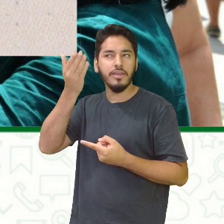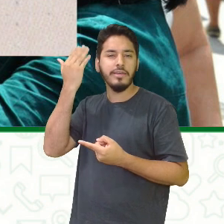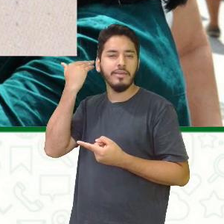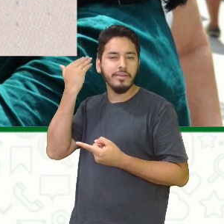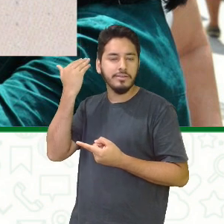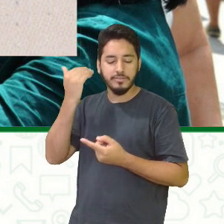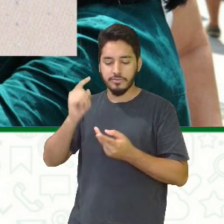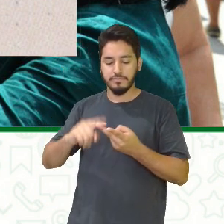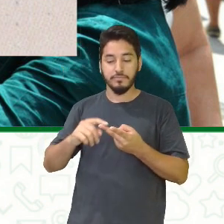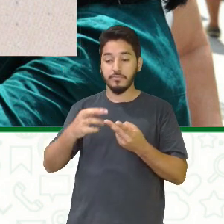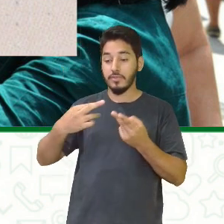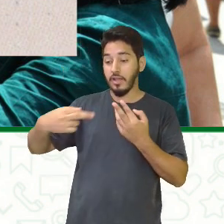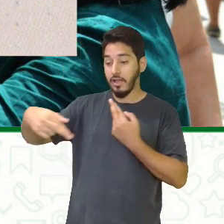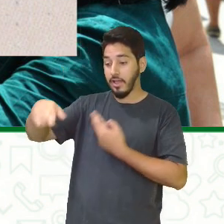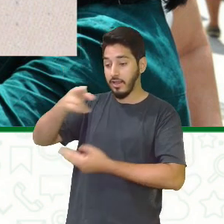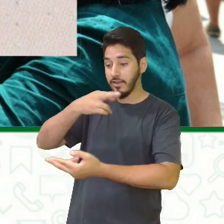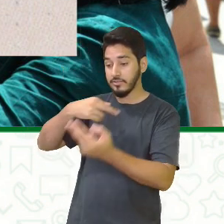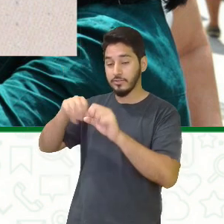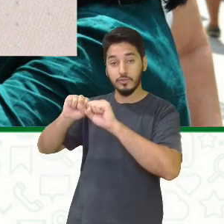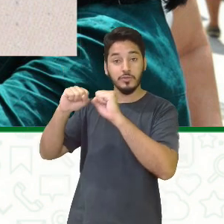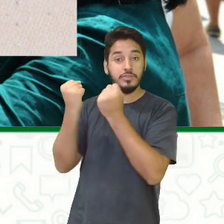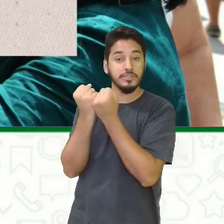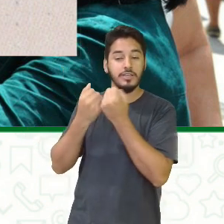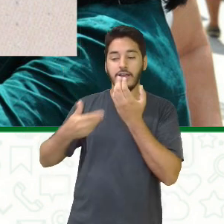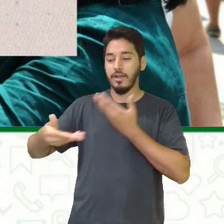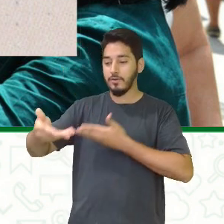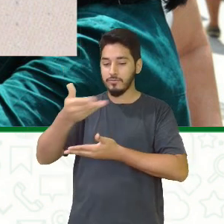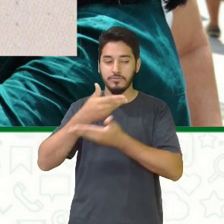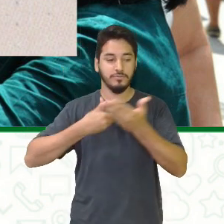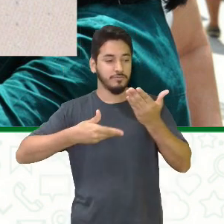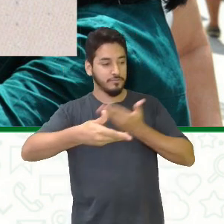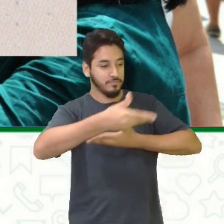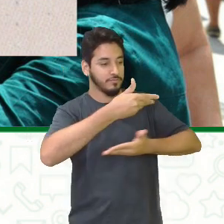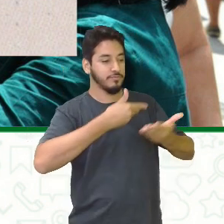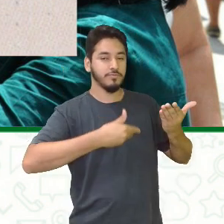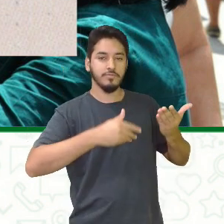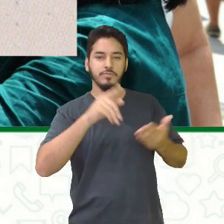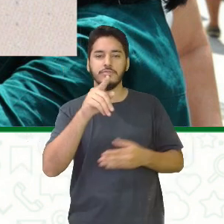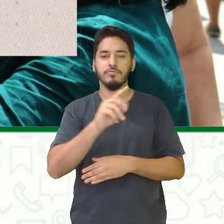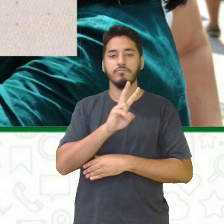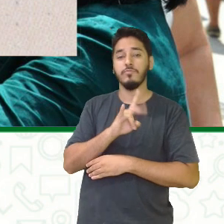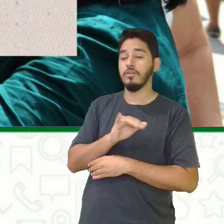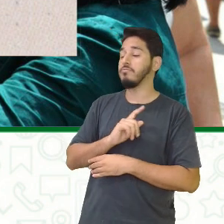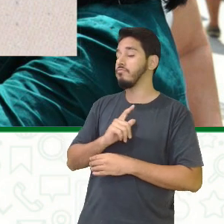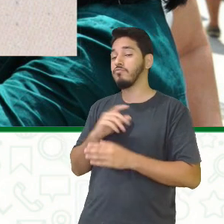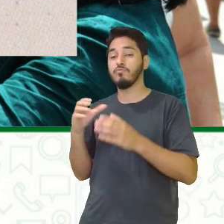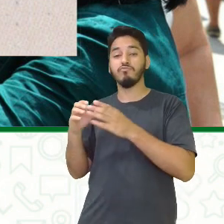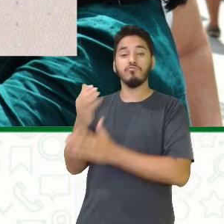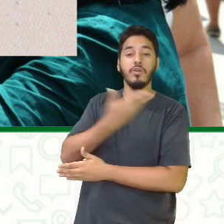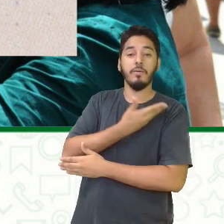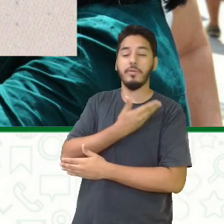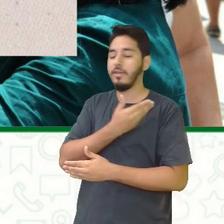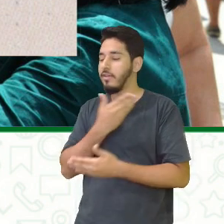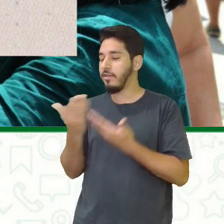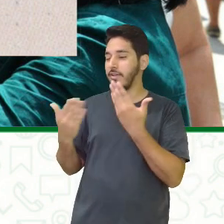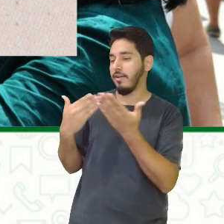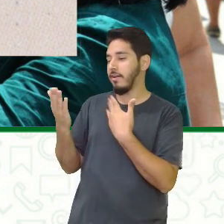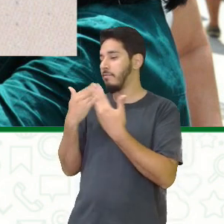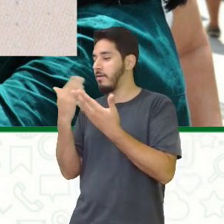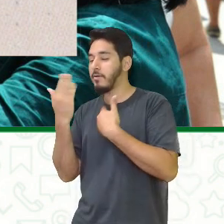passamos, das relações sociais, que elas estão lá, né? Quando você vai lá com seus colegas, vai ter aquela bolinha,